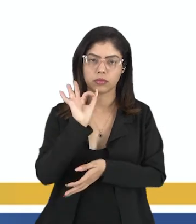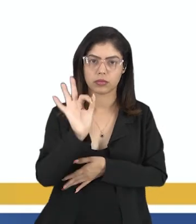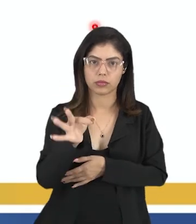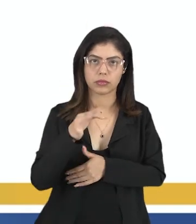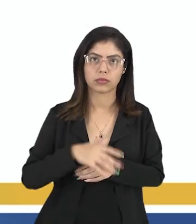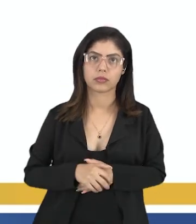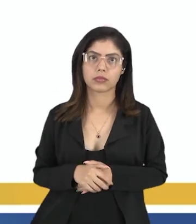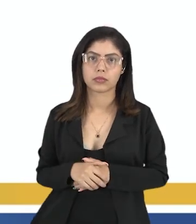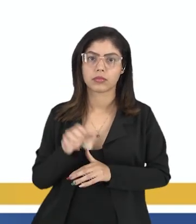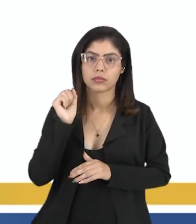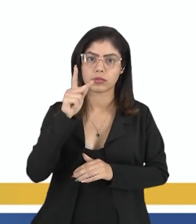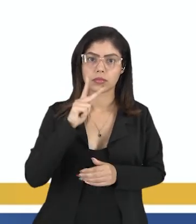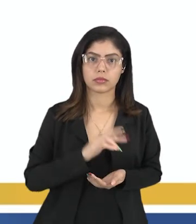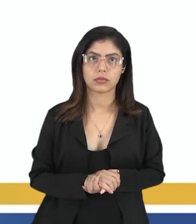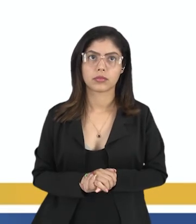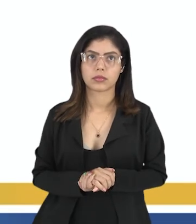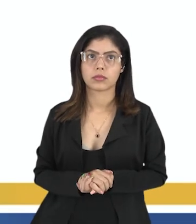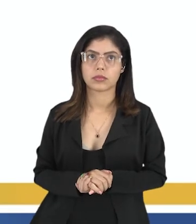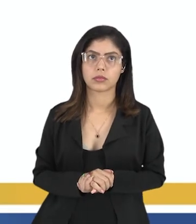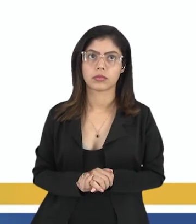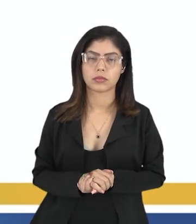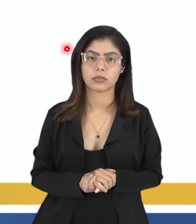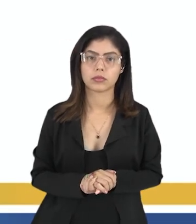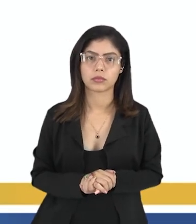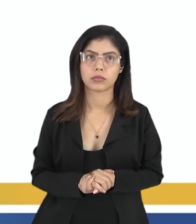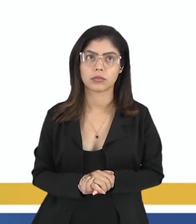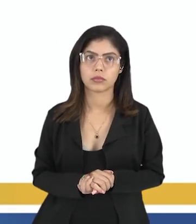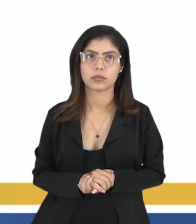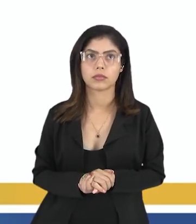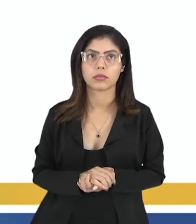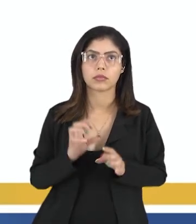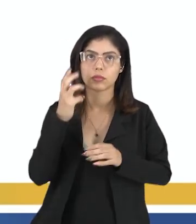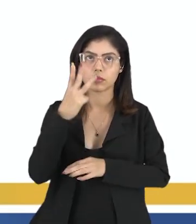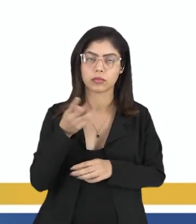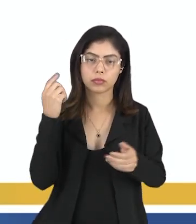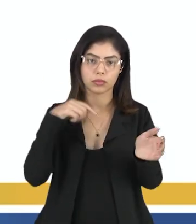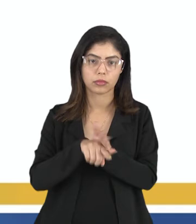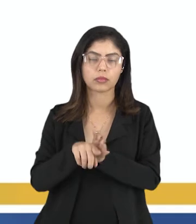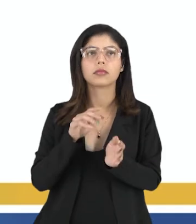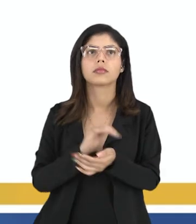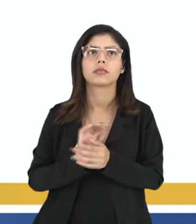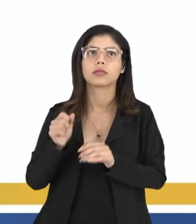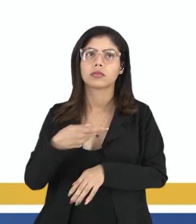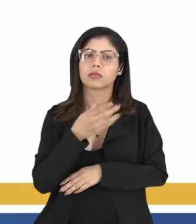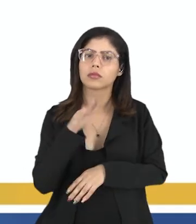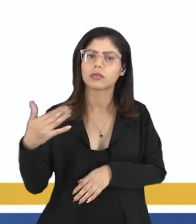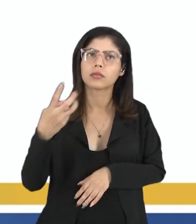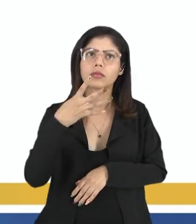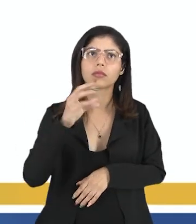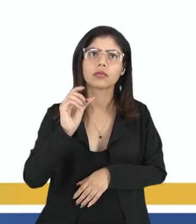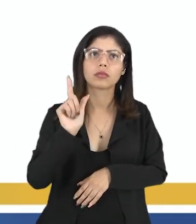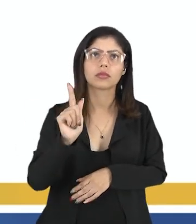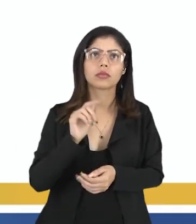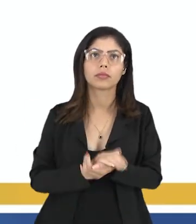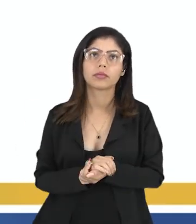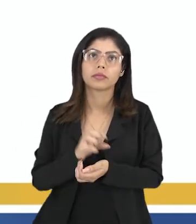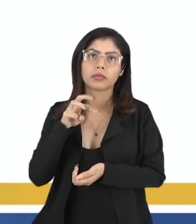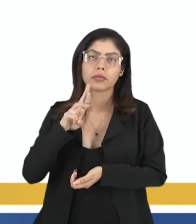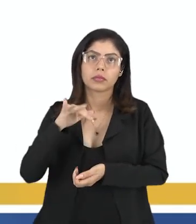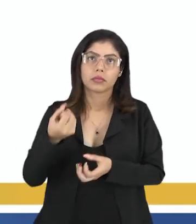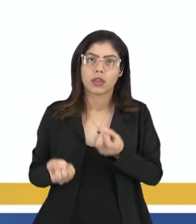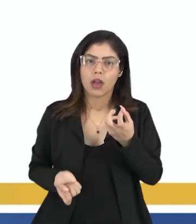estão corretas, ok? E vamos para a terceira questão. Quando 40 gramas